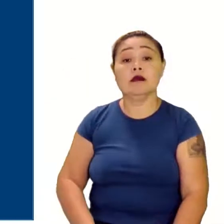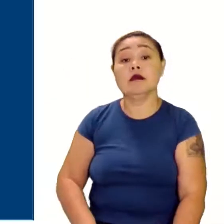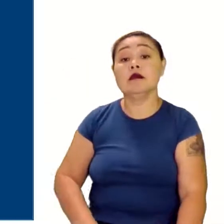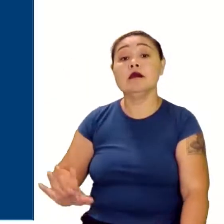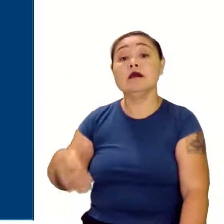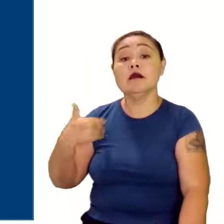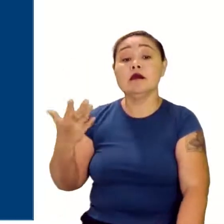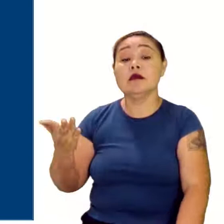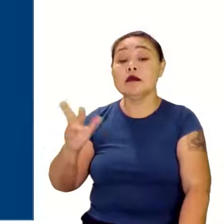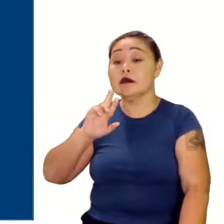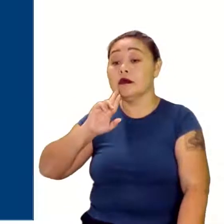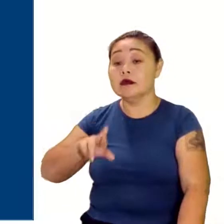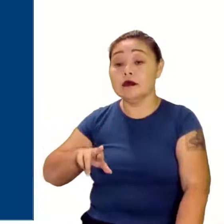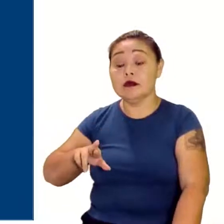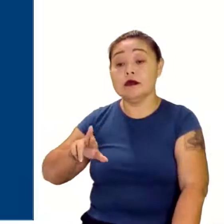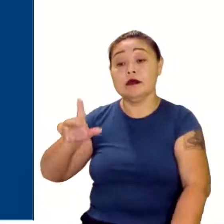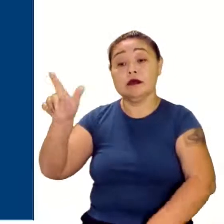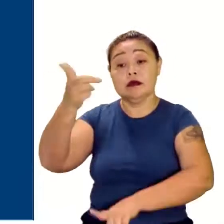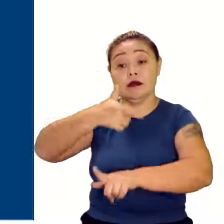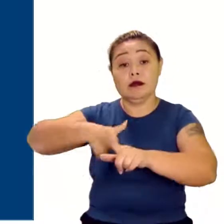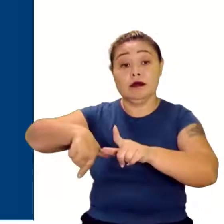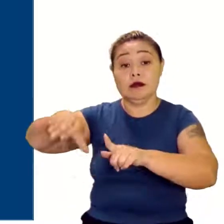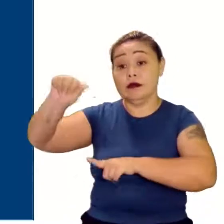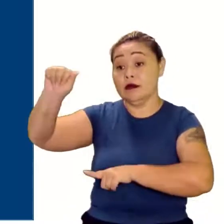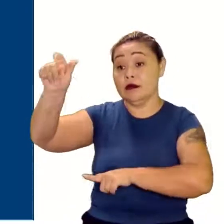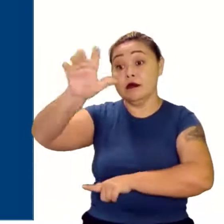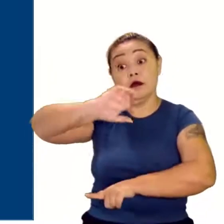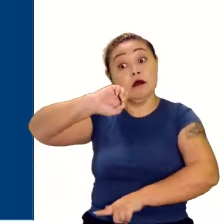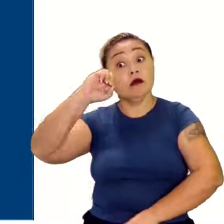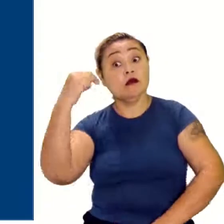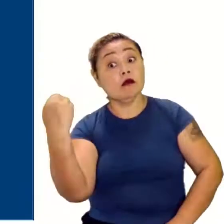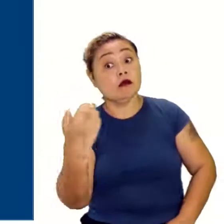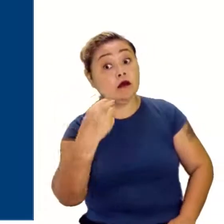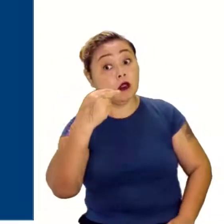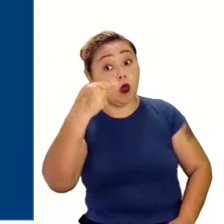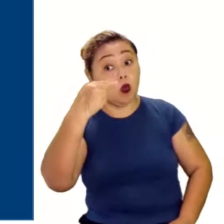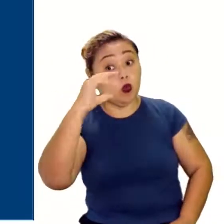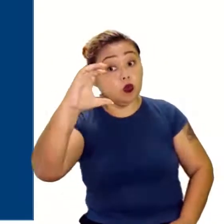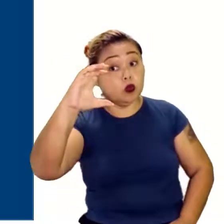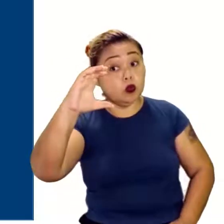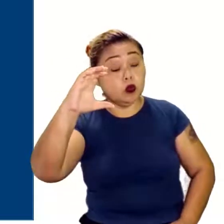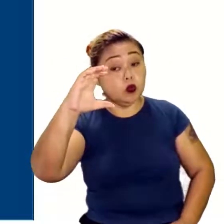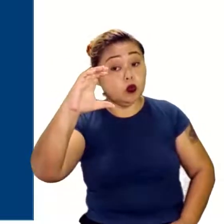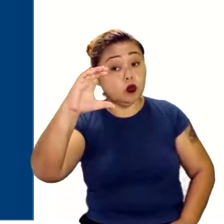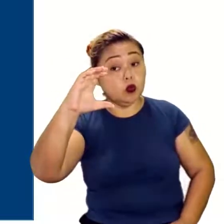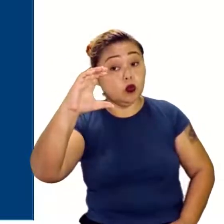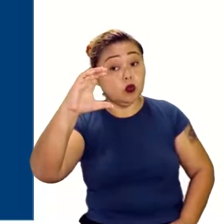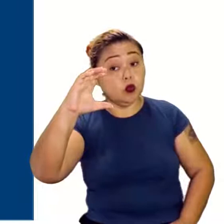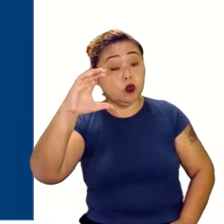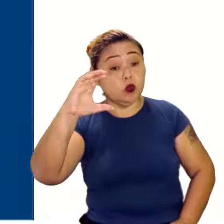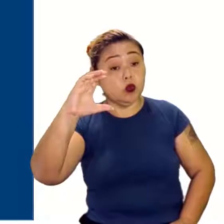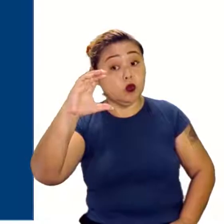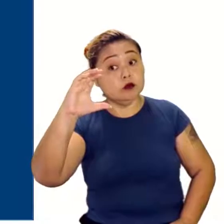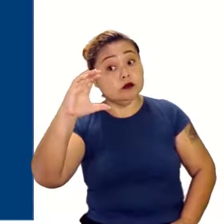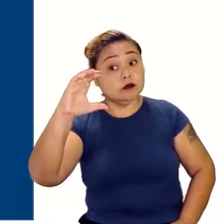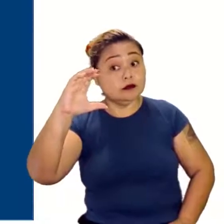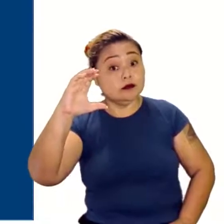Então quem é a resposta correta? É a A ou é a C? É a letra...